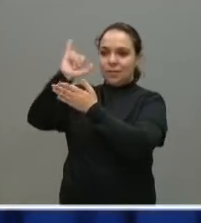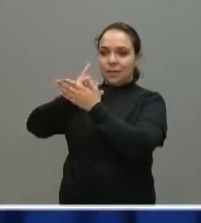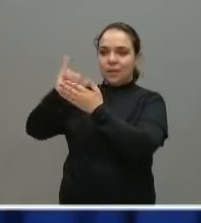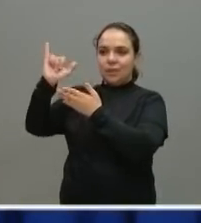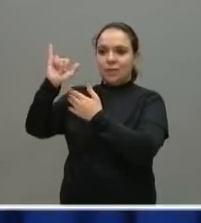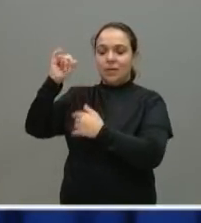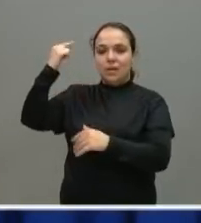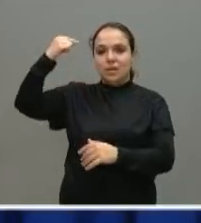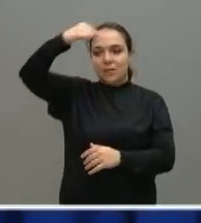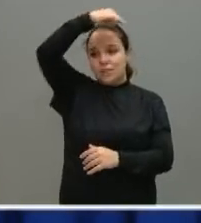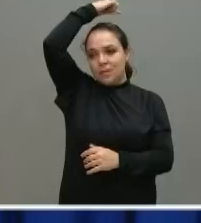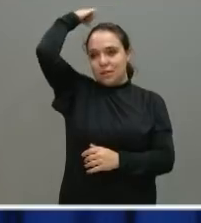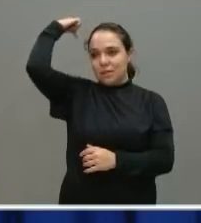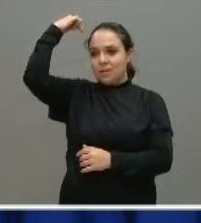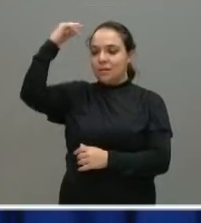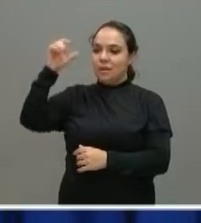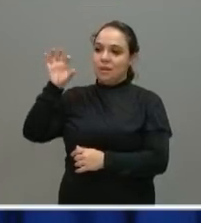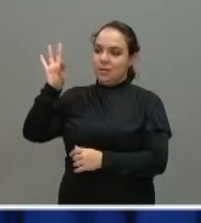Teresinha do Menino Jesus,